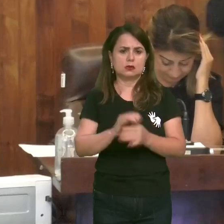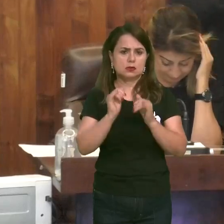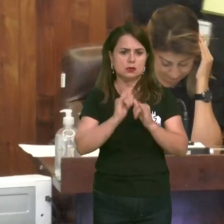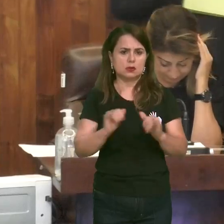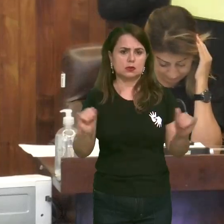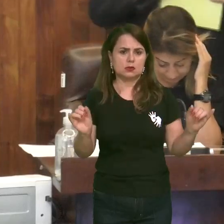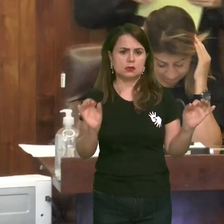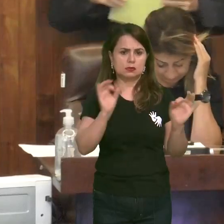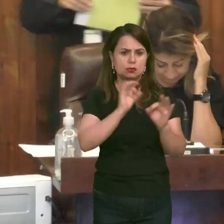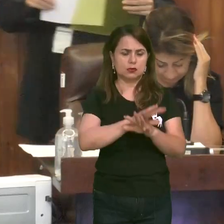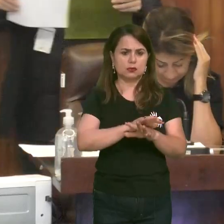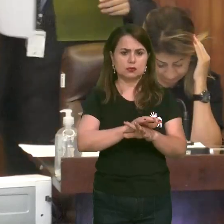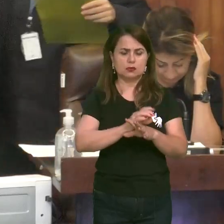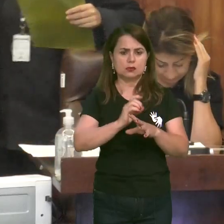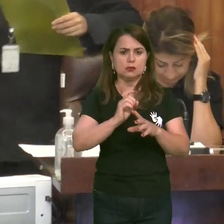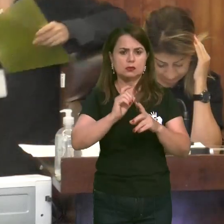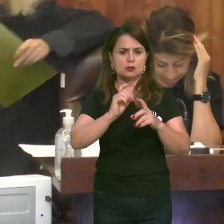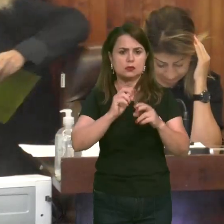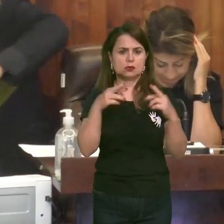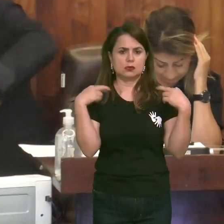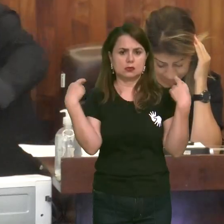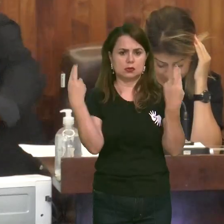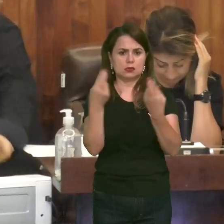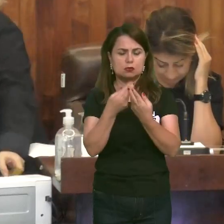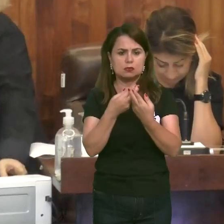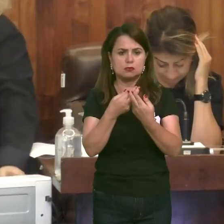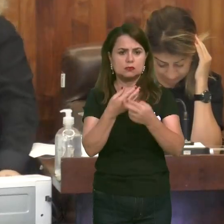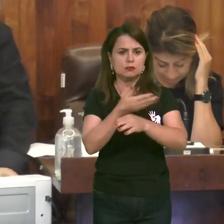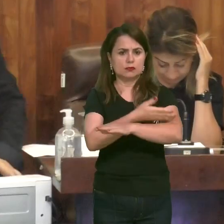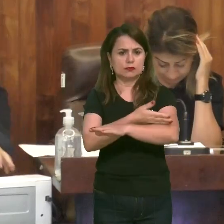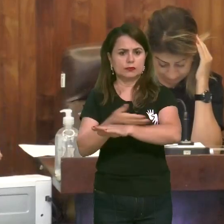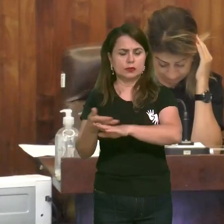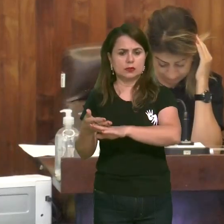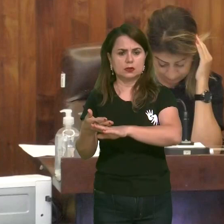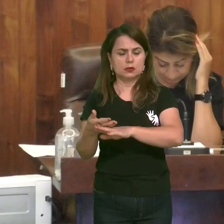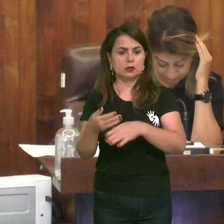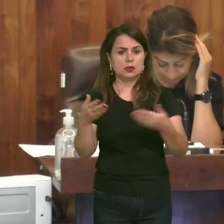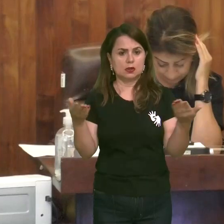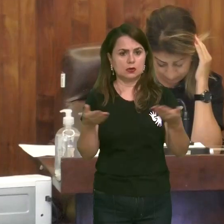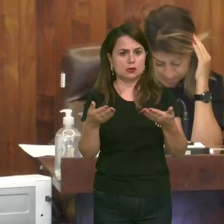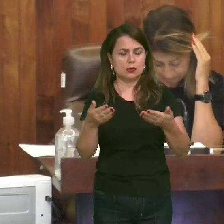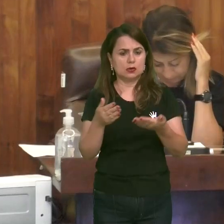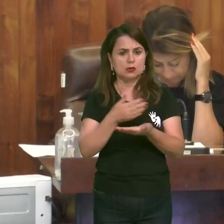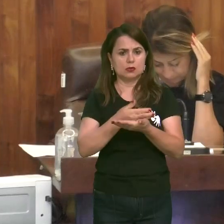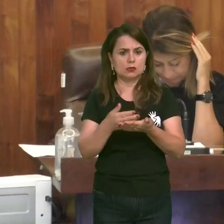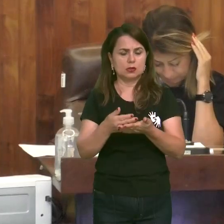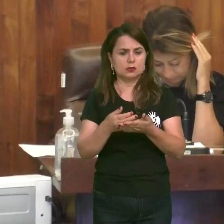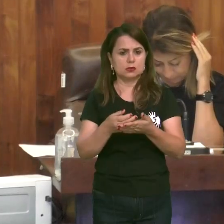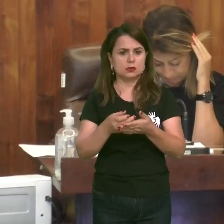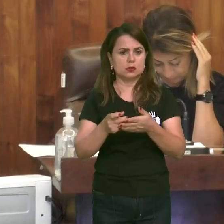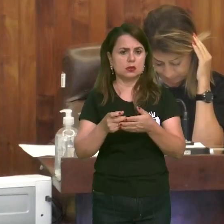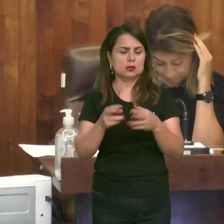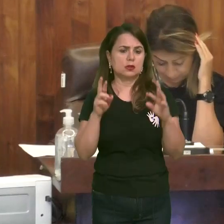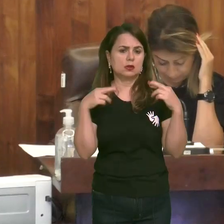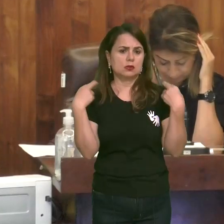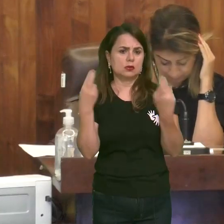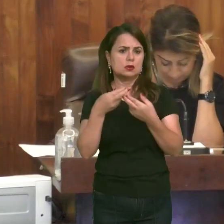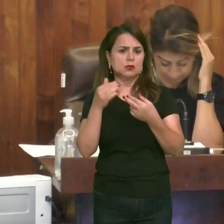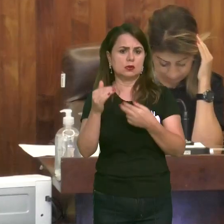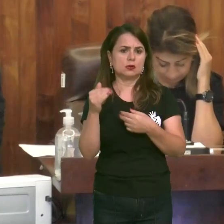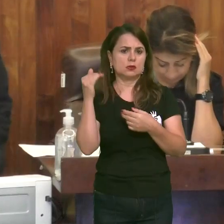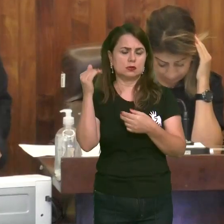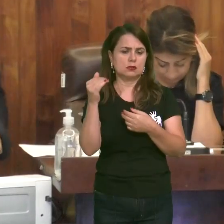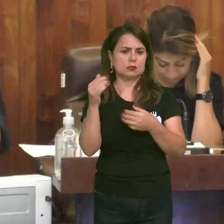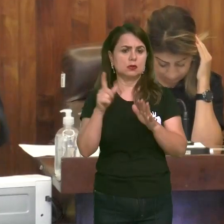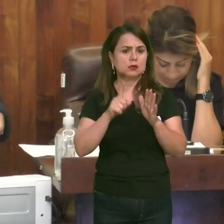declaro encerrada a presença sessão ordinária passemos a sessão extraordinária solicita ao segundo